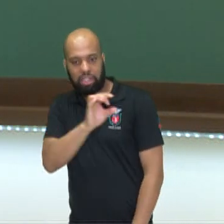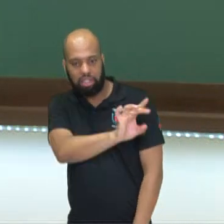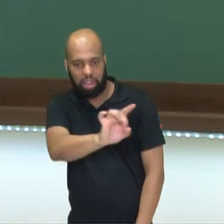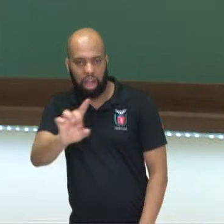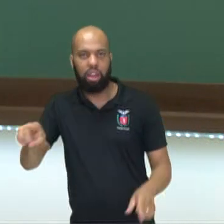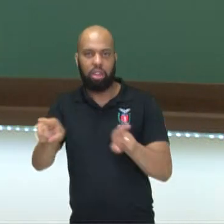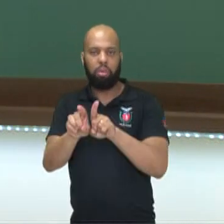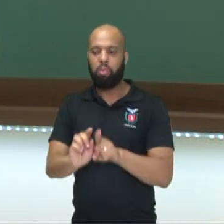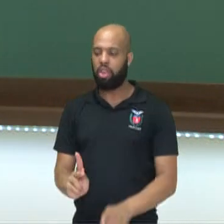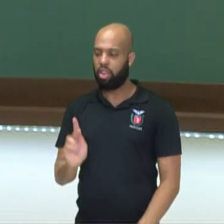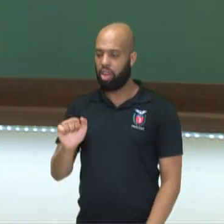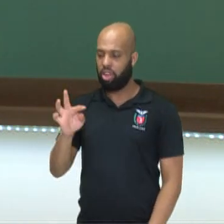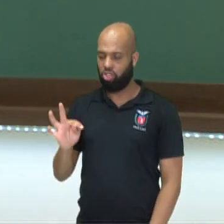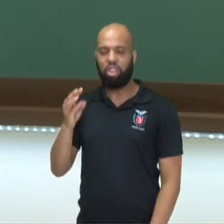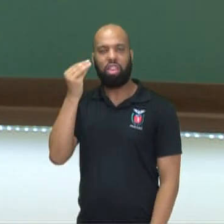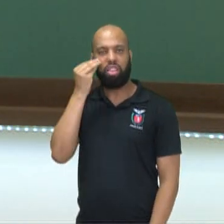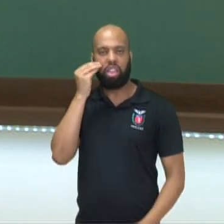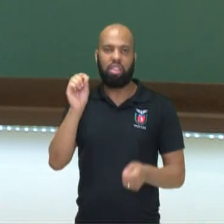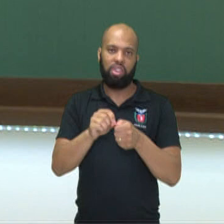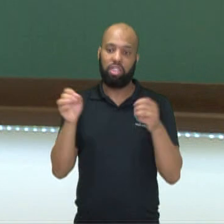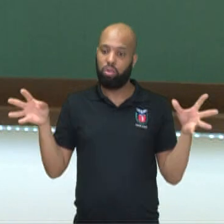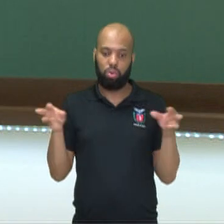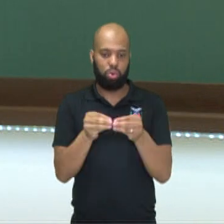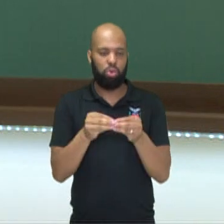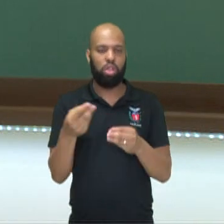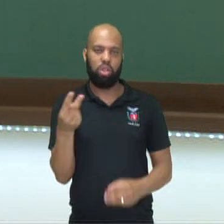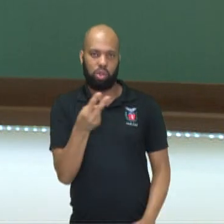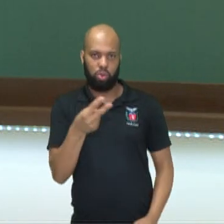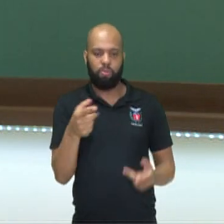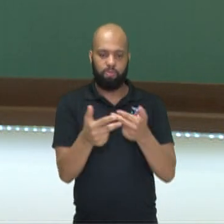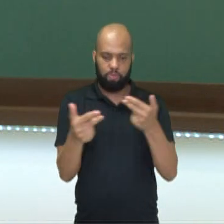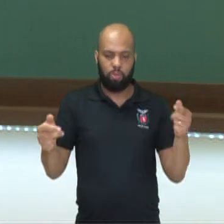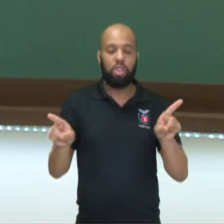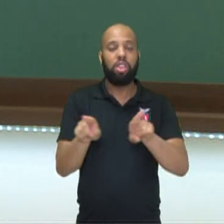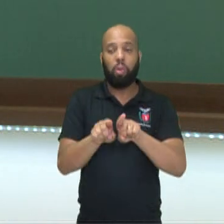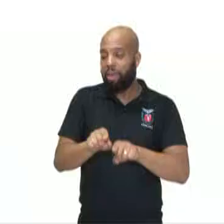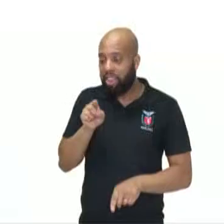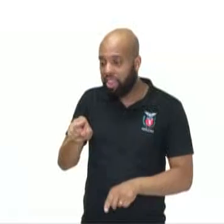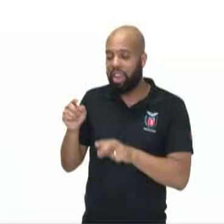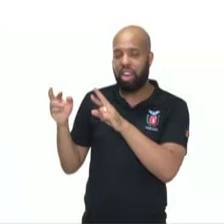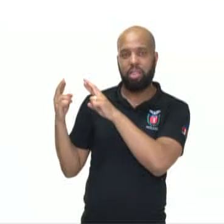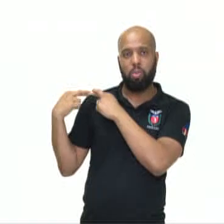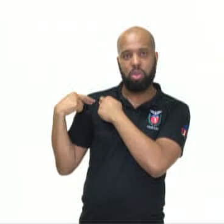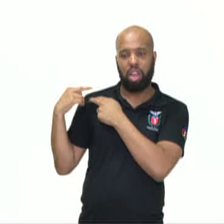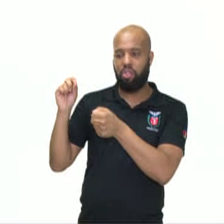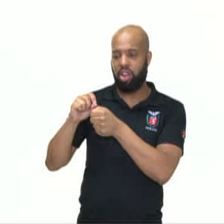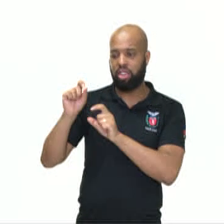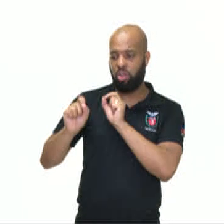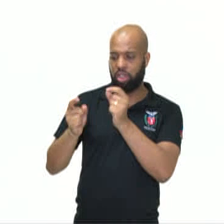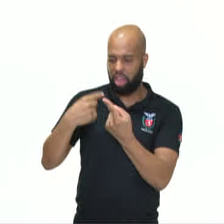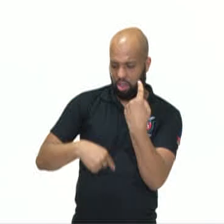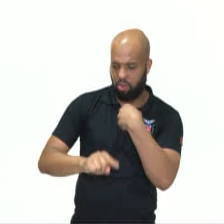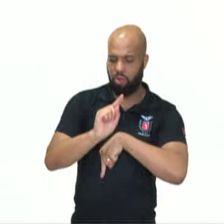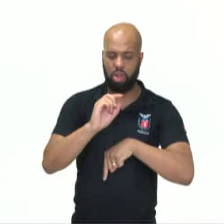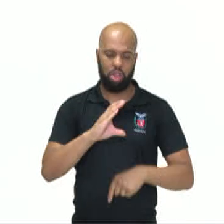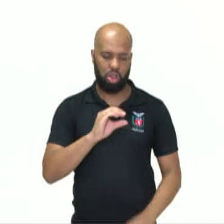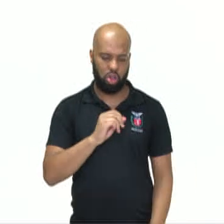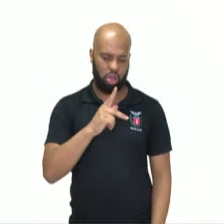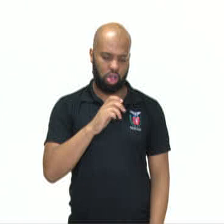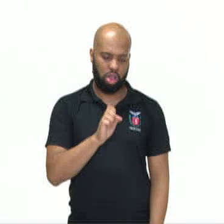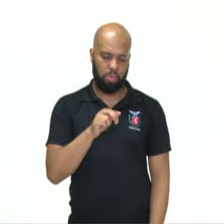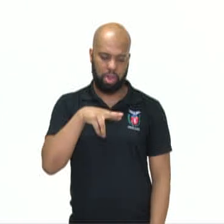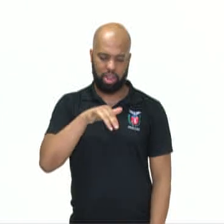vai tentar sintetizar essas duas coisas. Kant é responsável pela chamada Revolução Copernicana